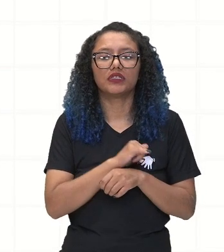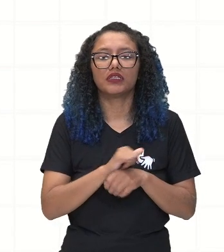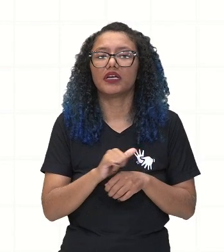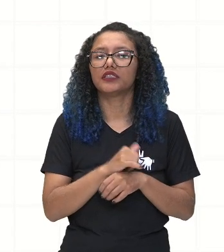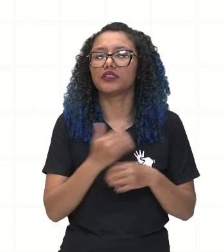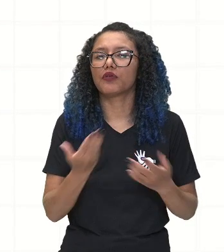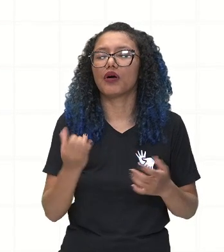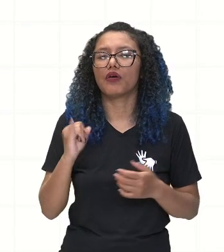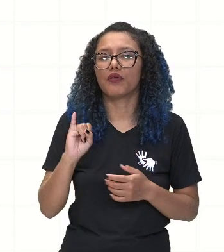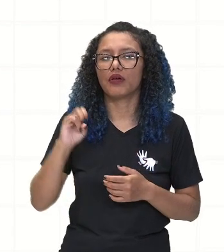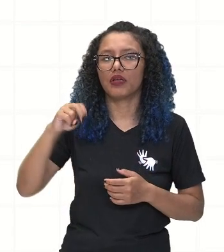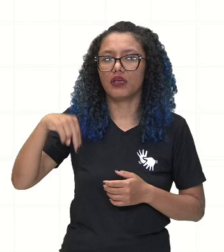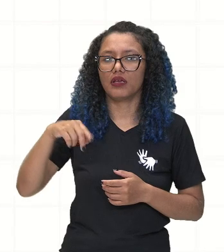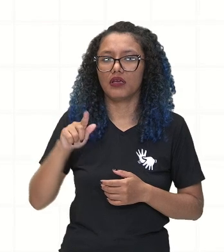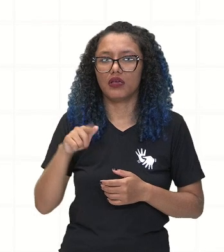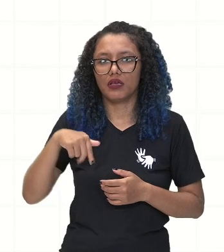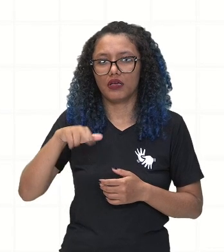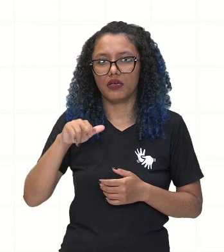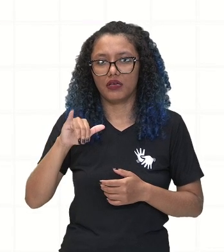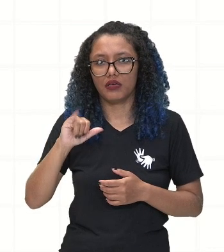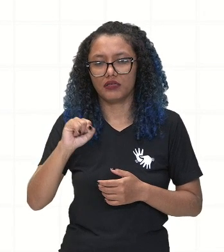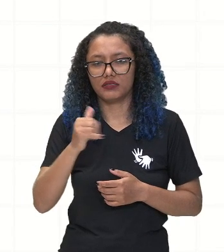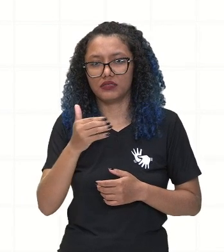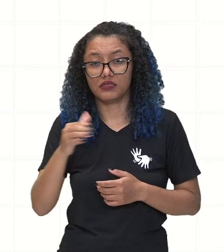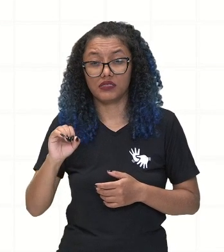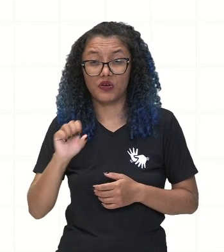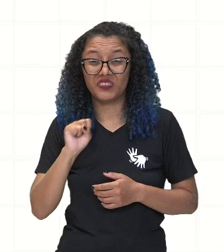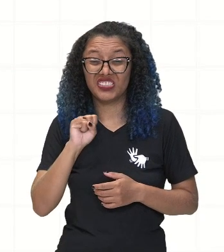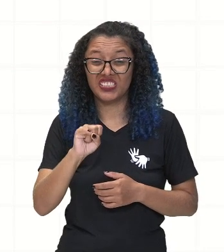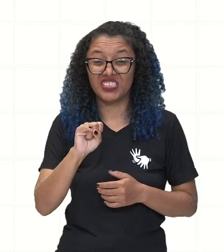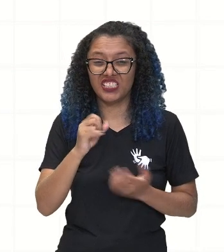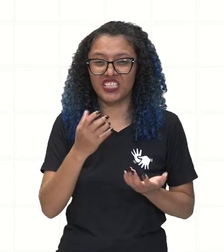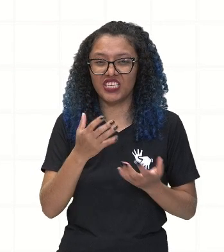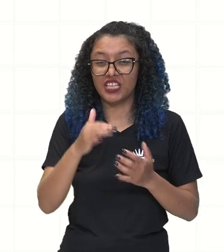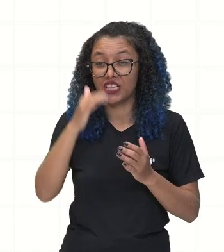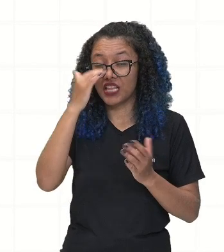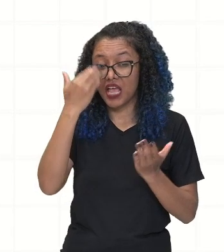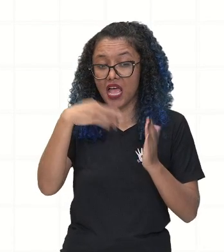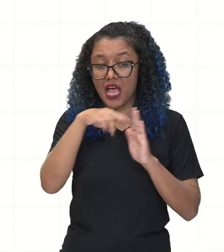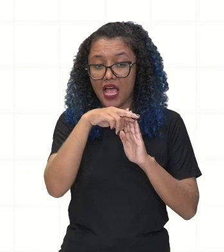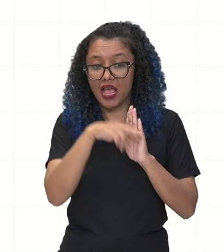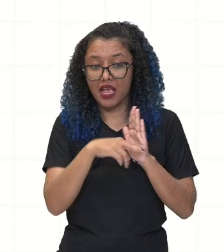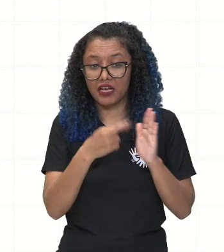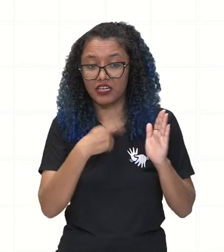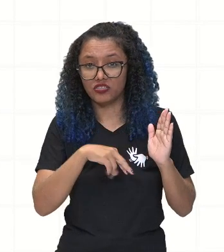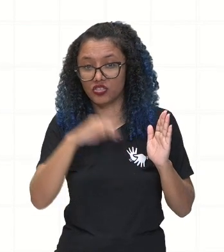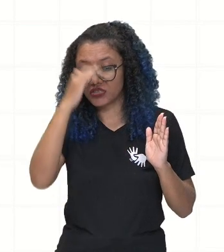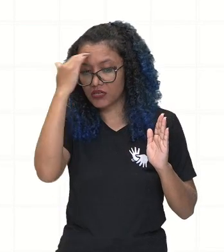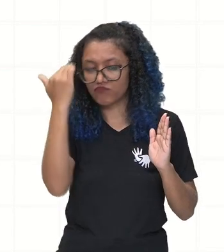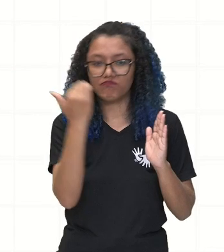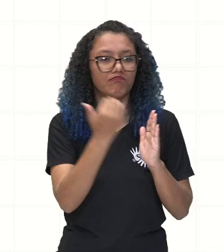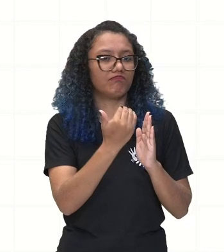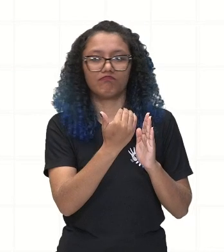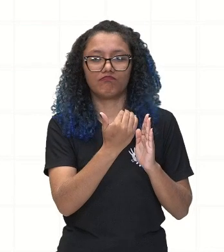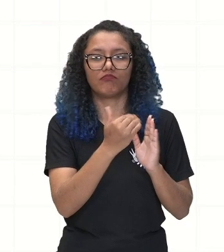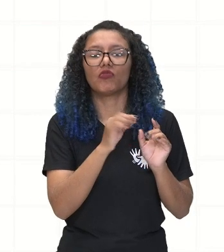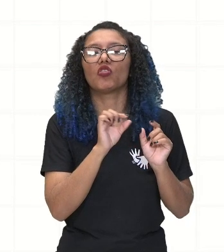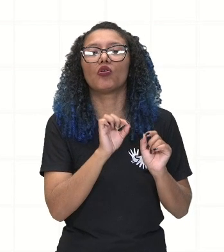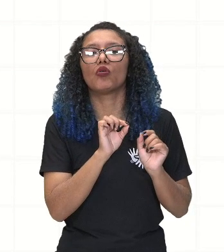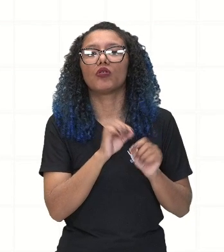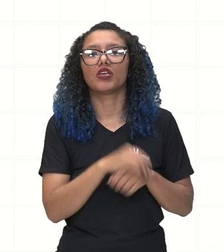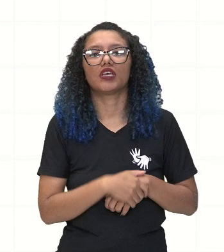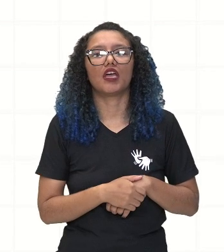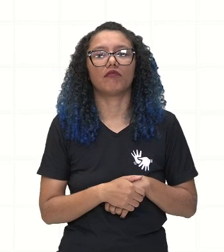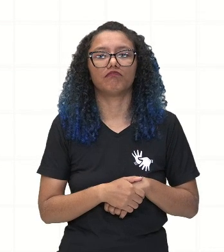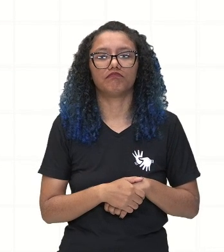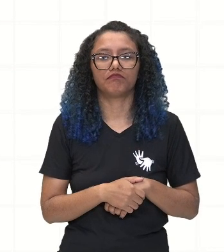decisão ou fazia alguma prática contrária às práticas religiosas cristãs eram levadas a